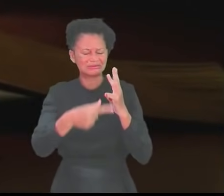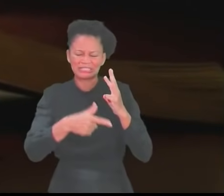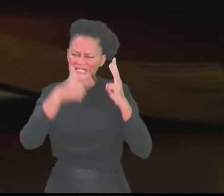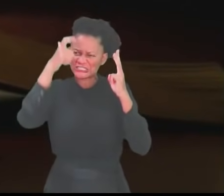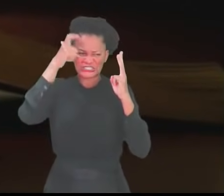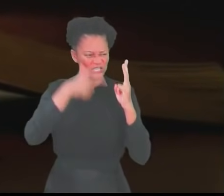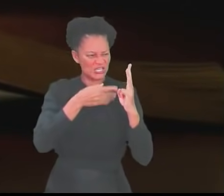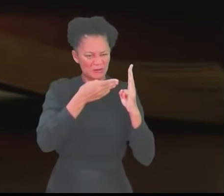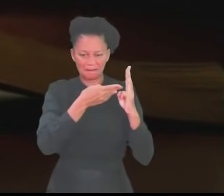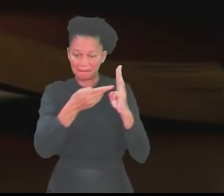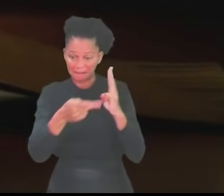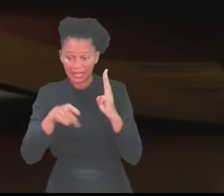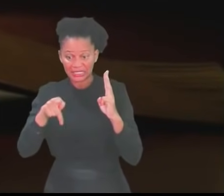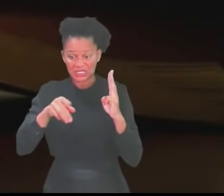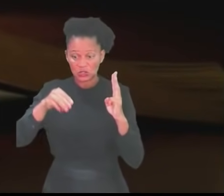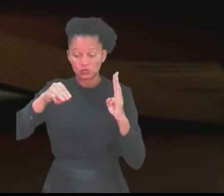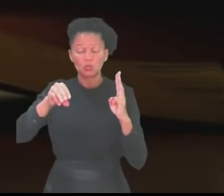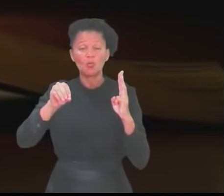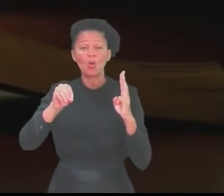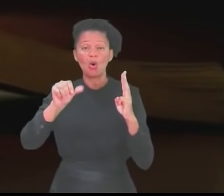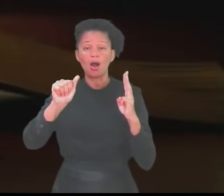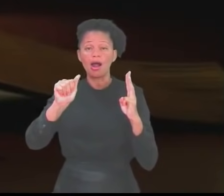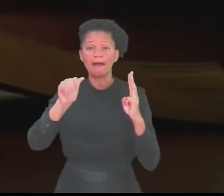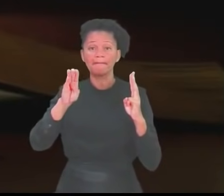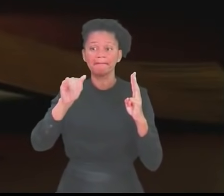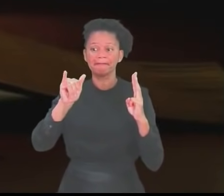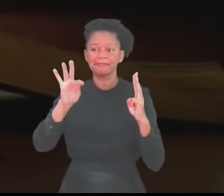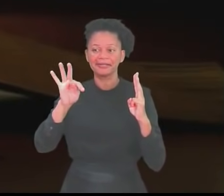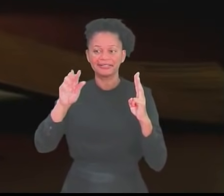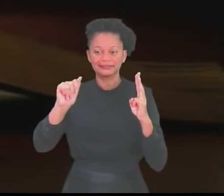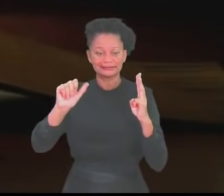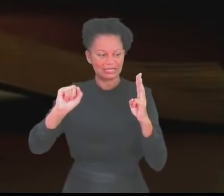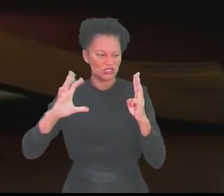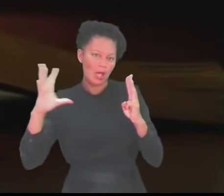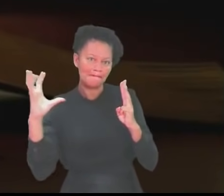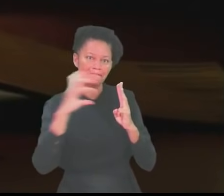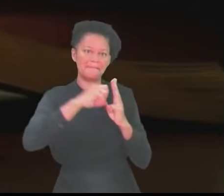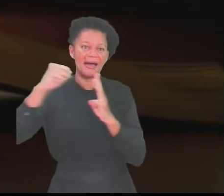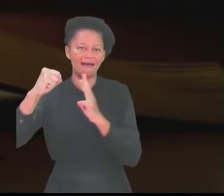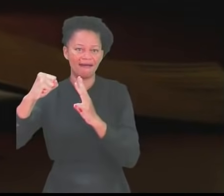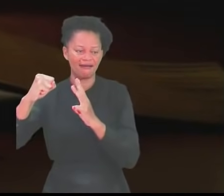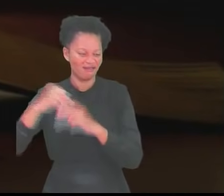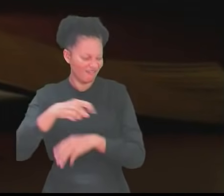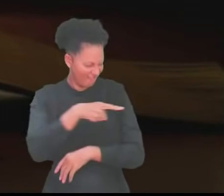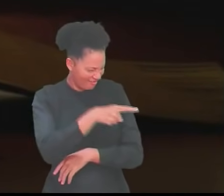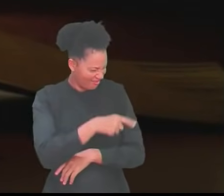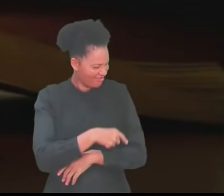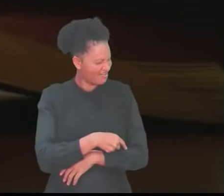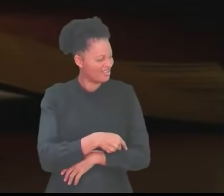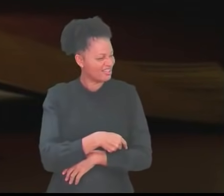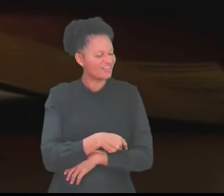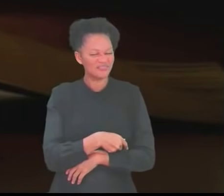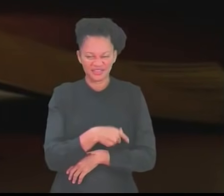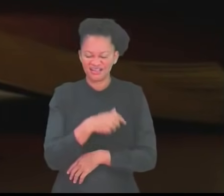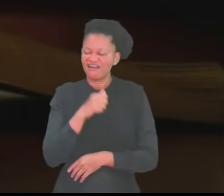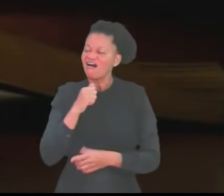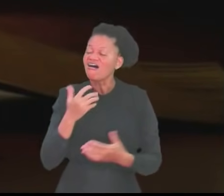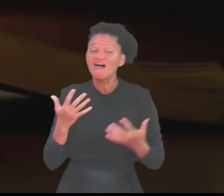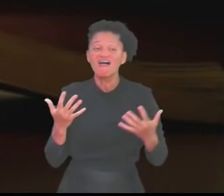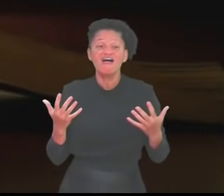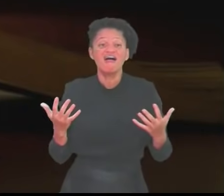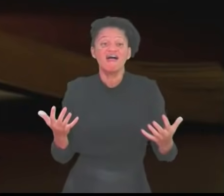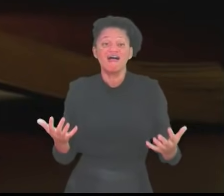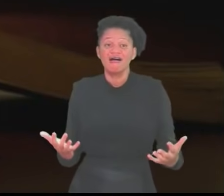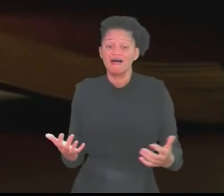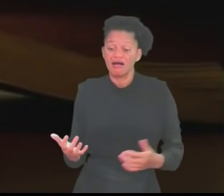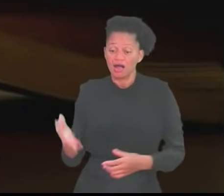nas mãos dos moabitas. Olha agora. Ah, né? Olha como ele faz direitinho, glória a Deus. Que o Senhor